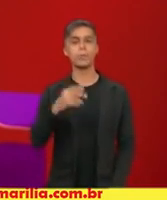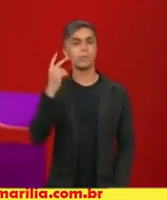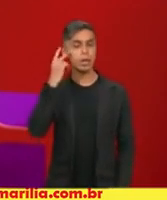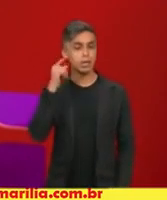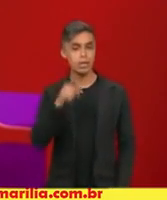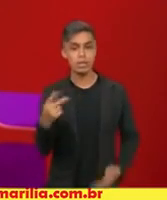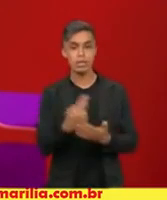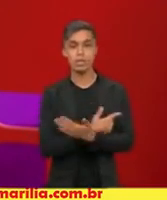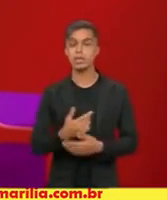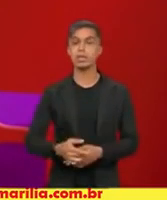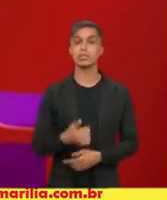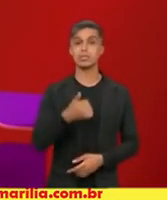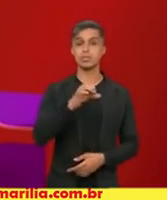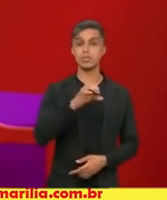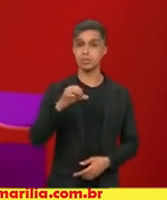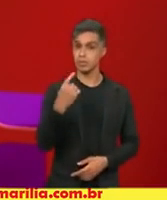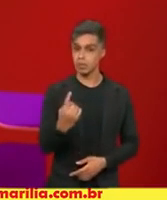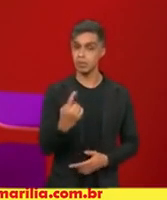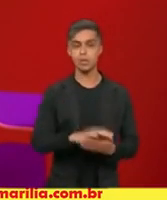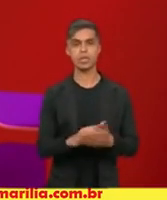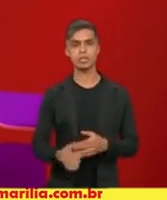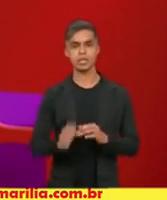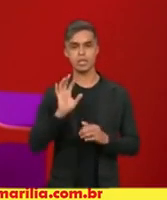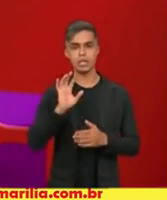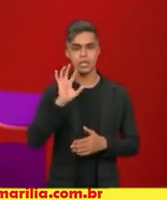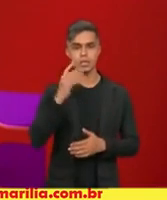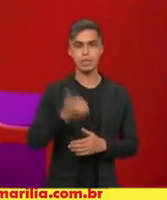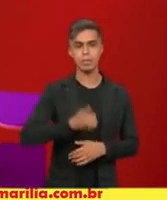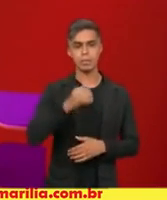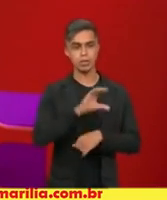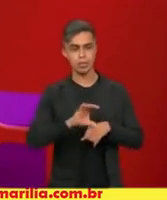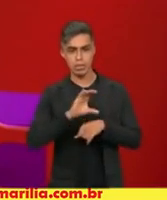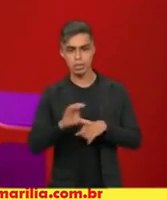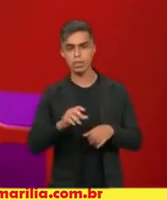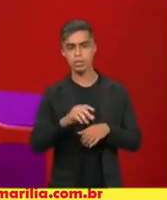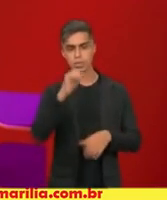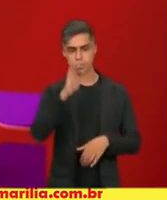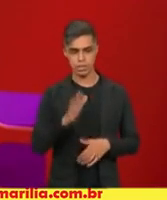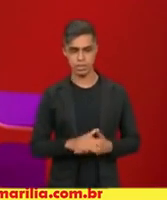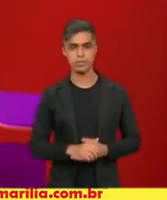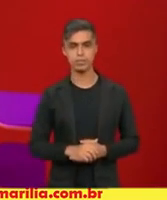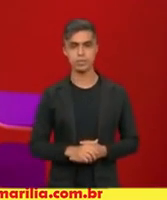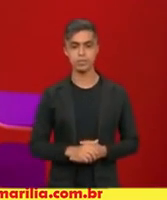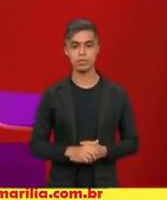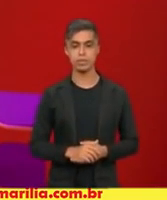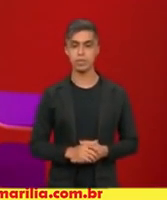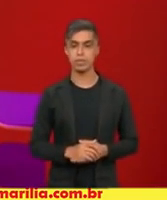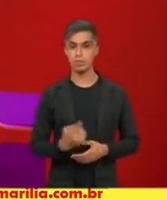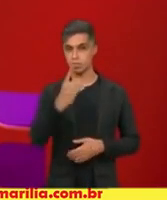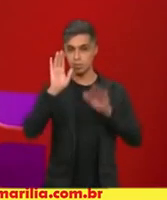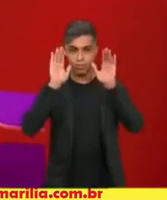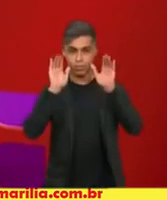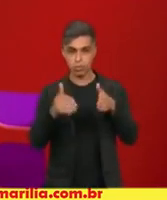de 1890-91, que promulgou a primeira Constituição Republicana Brasileira, uma das, né,